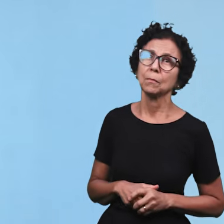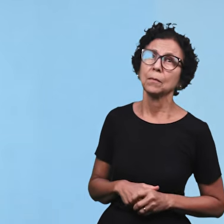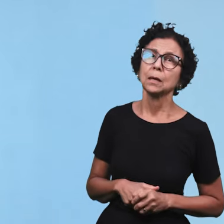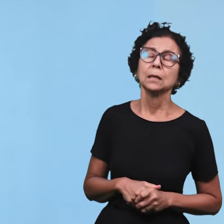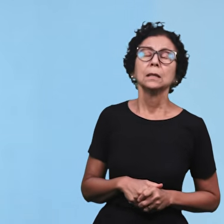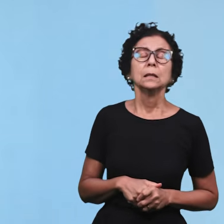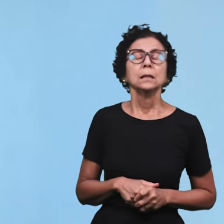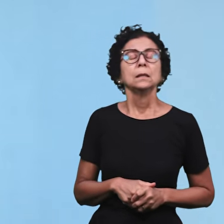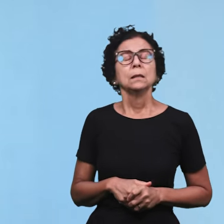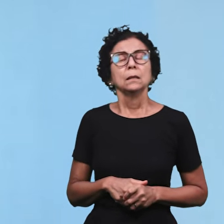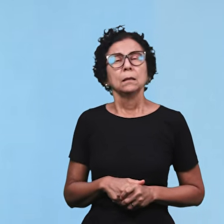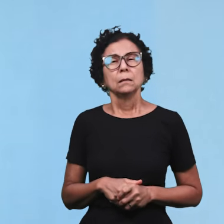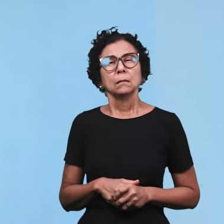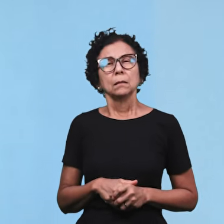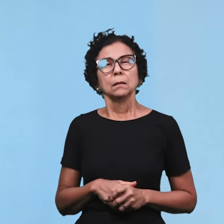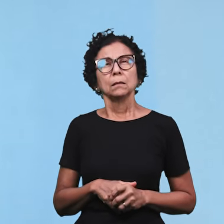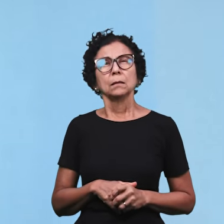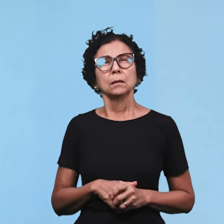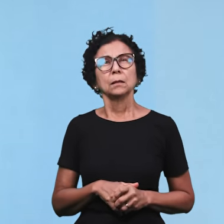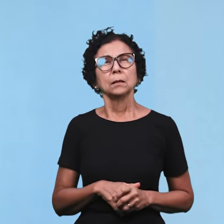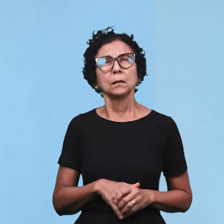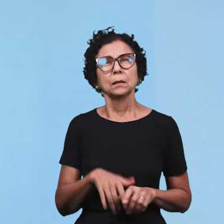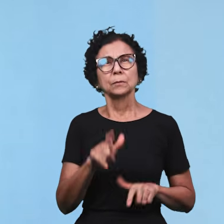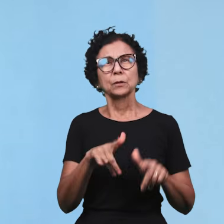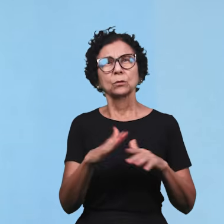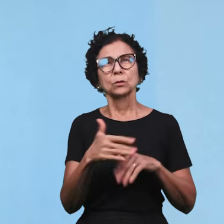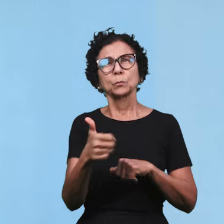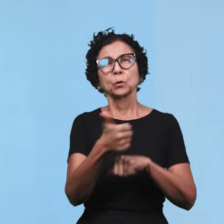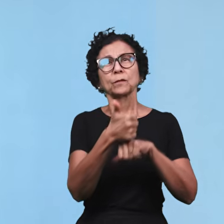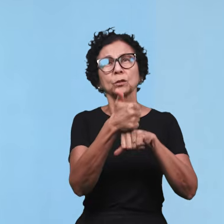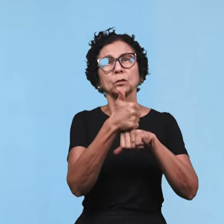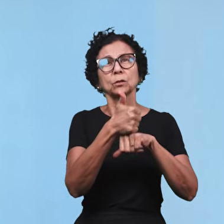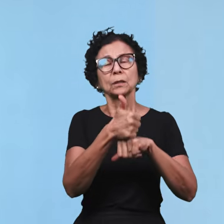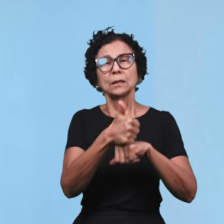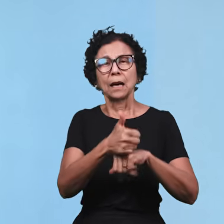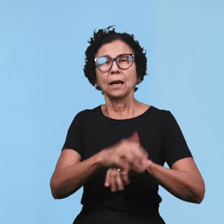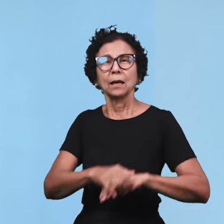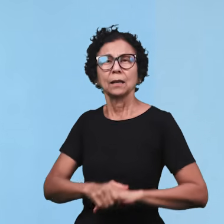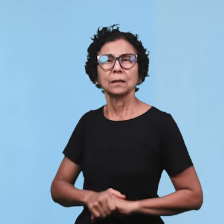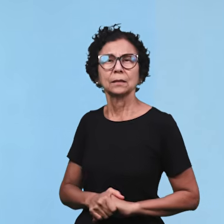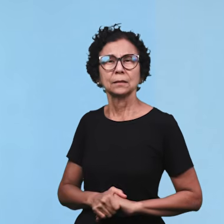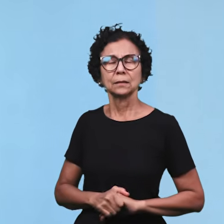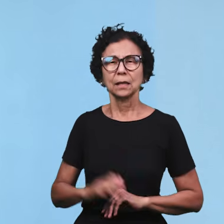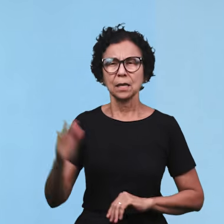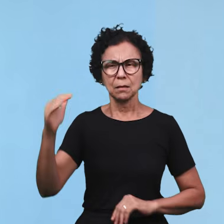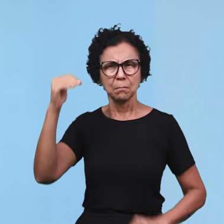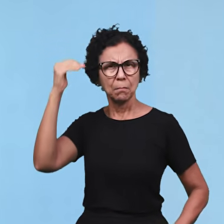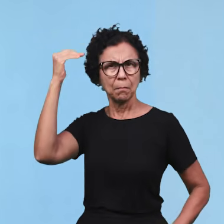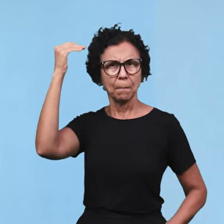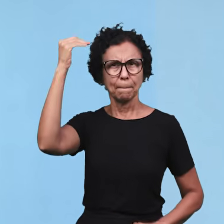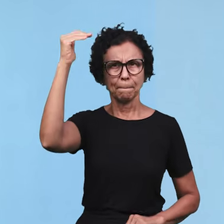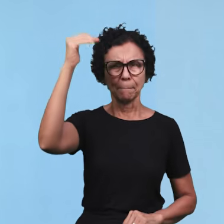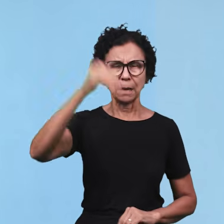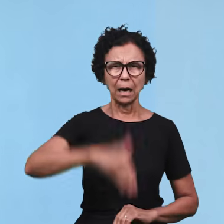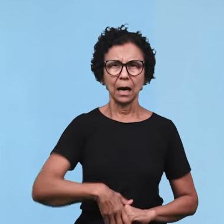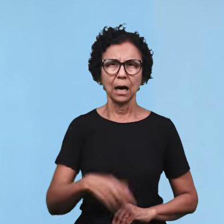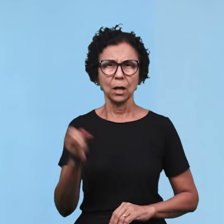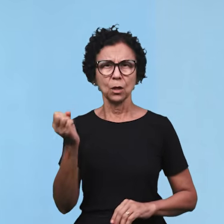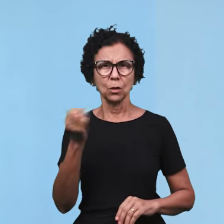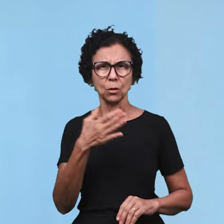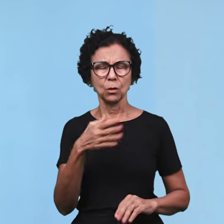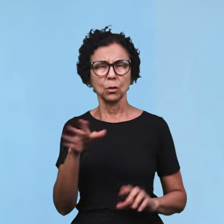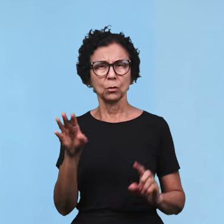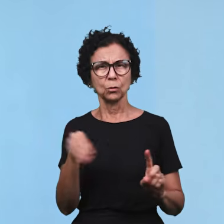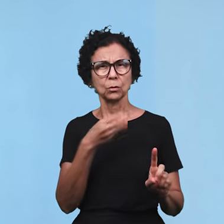os profissionais que estão numa busca muito grande em querer ser o pioneiro, em querer trazer inovação